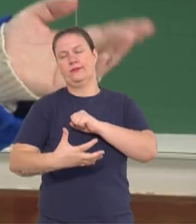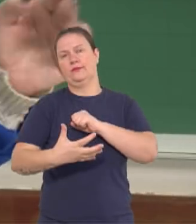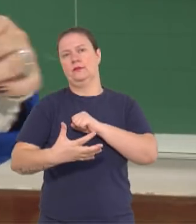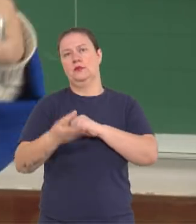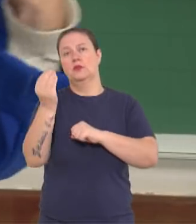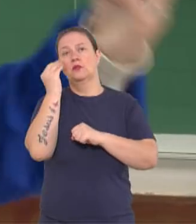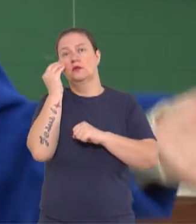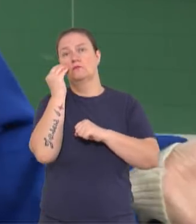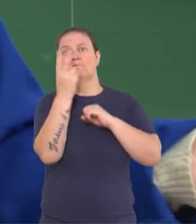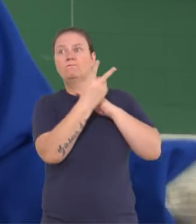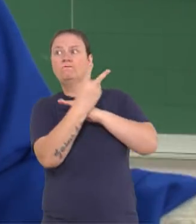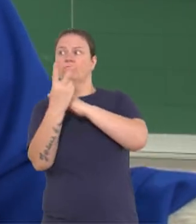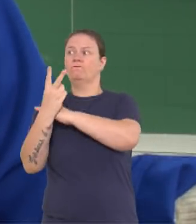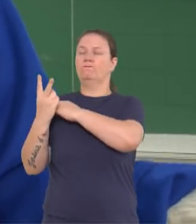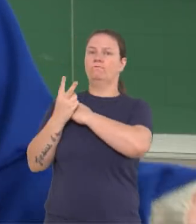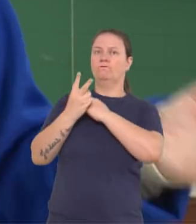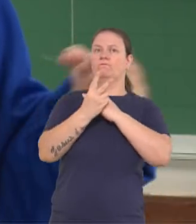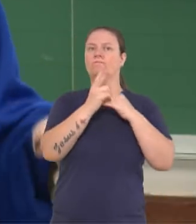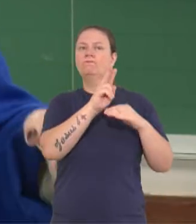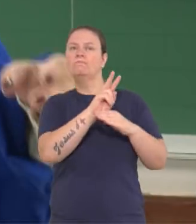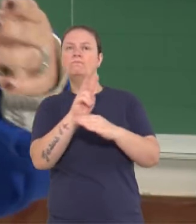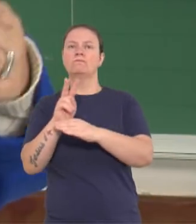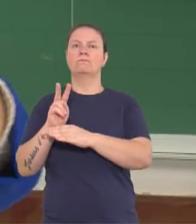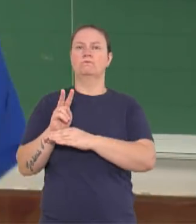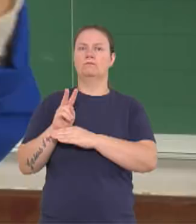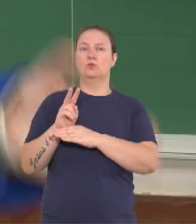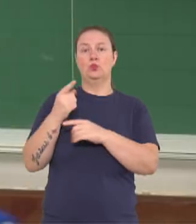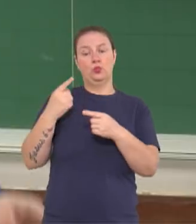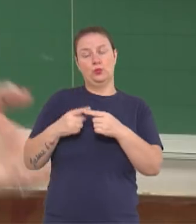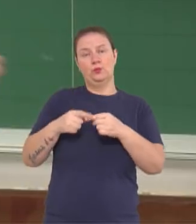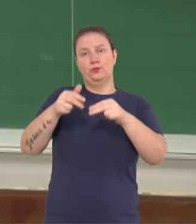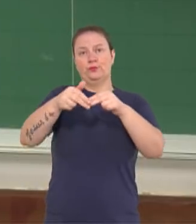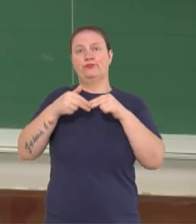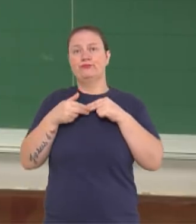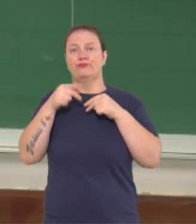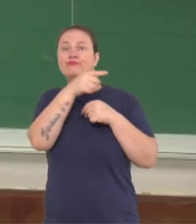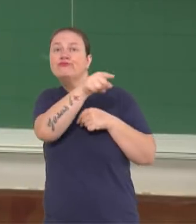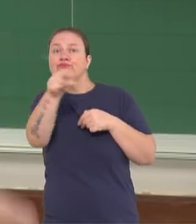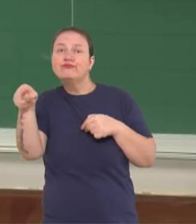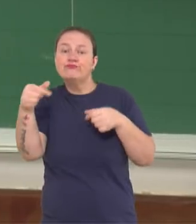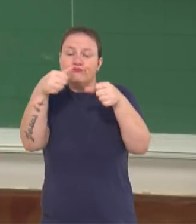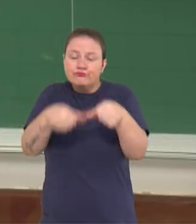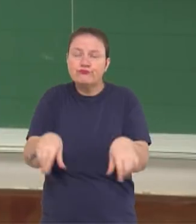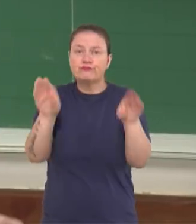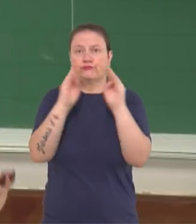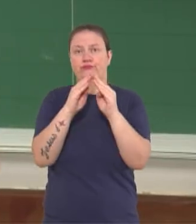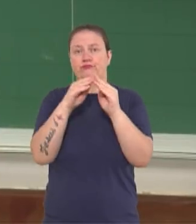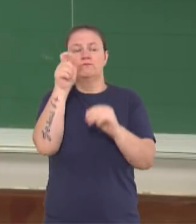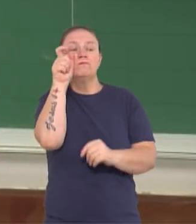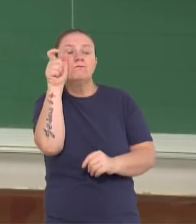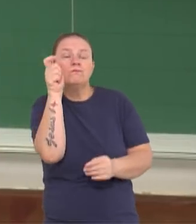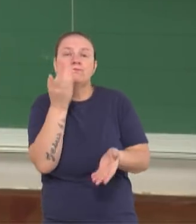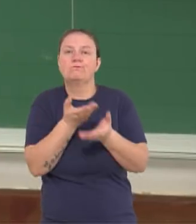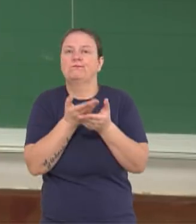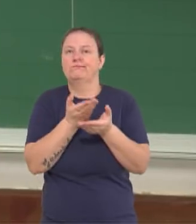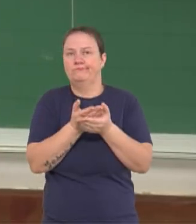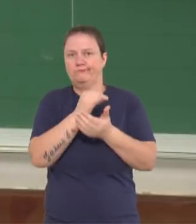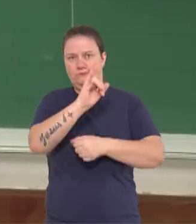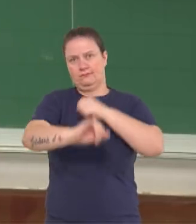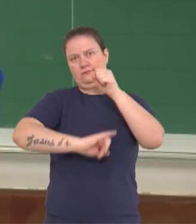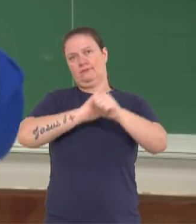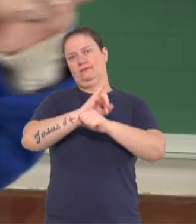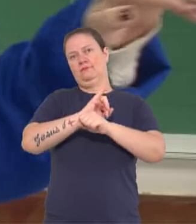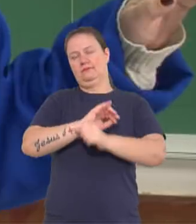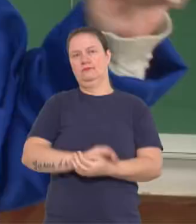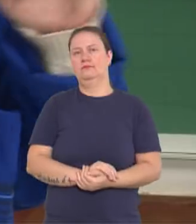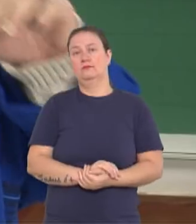tentando nos proteger de todas as formas, né, e por esse motivo vocês estão em casa agora assistindo a essa videoaula, certo? Então, sempre